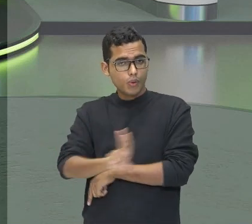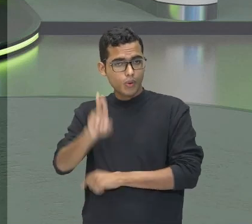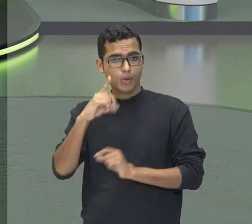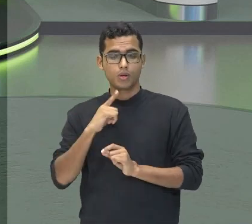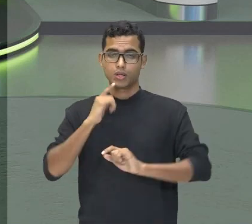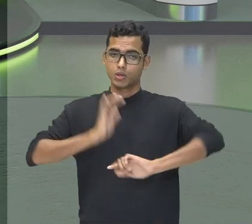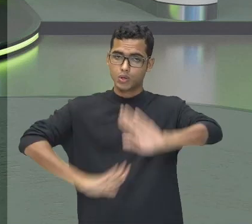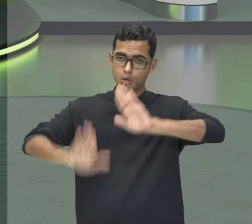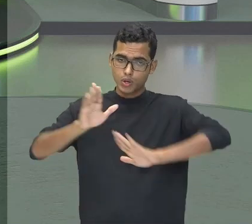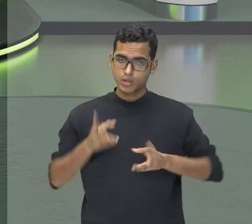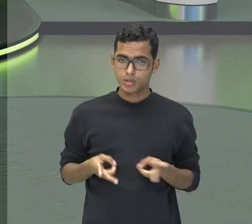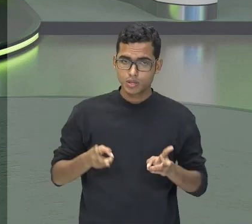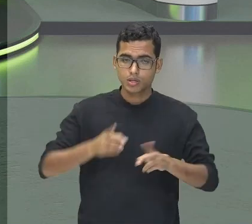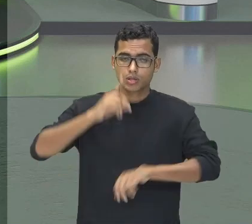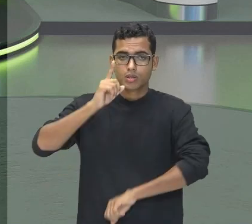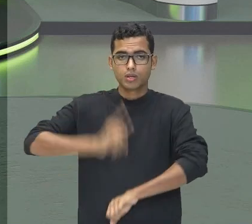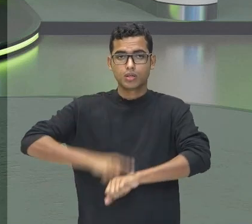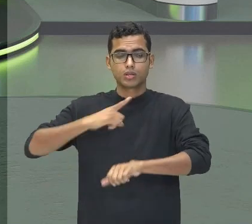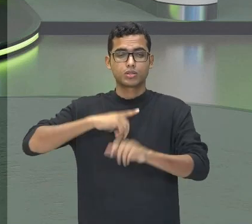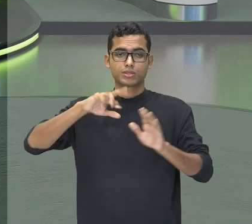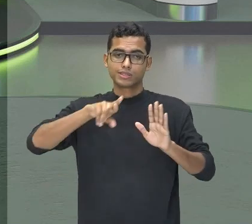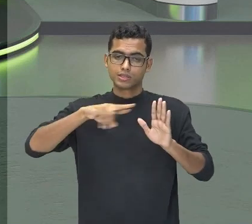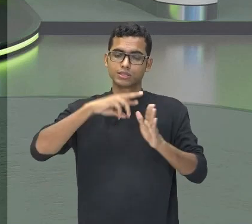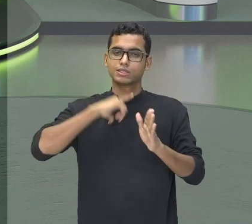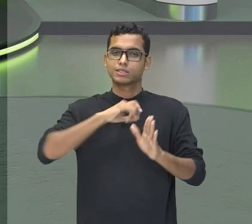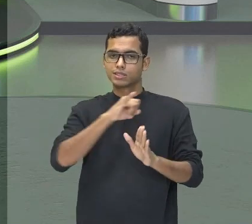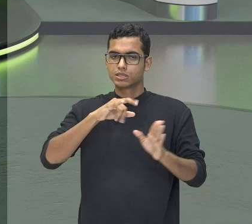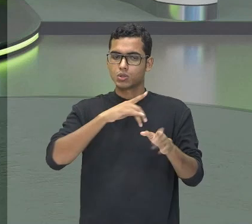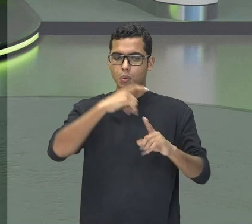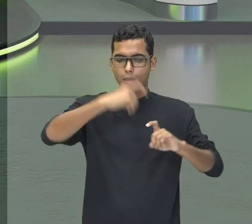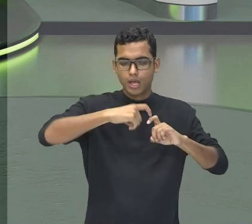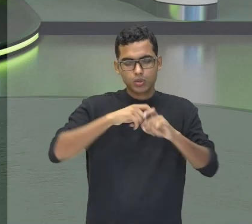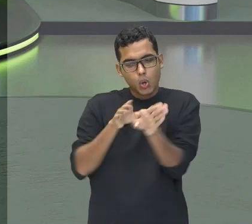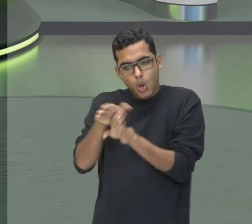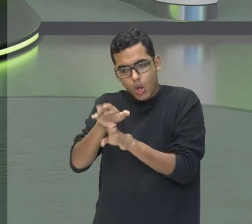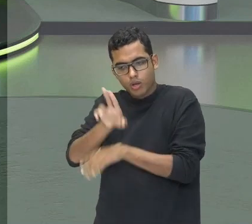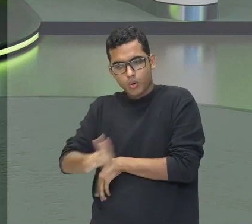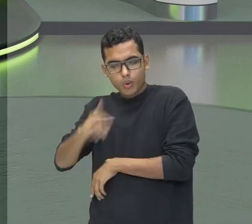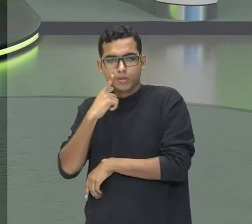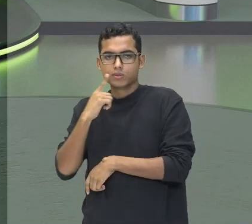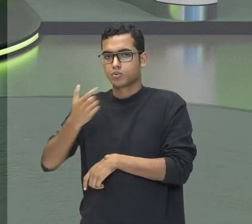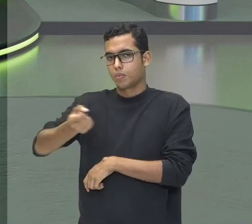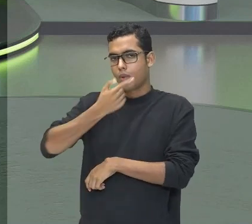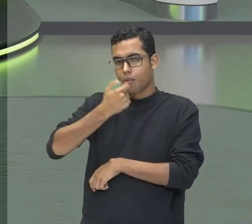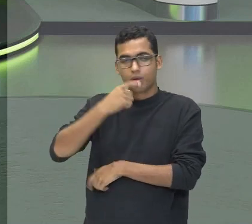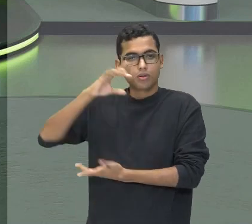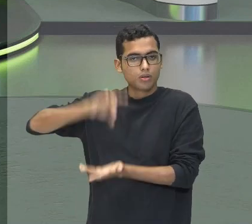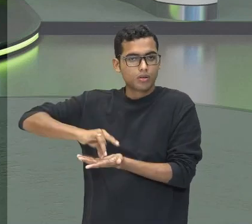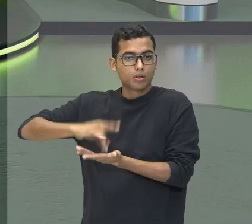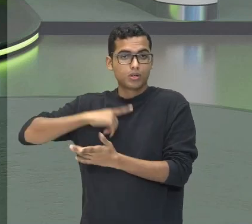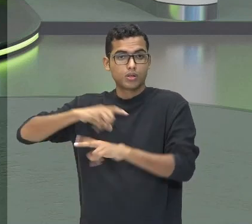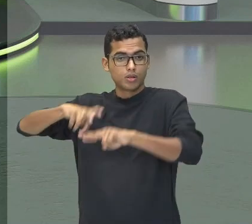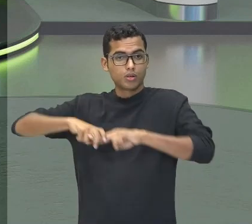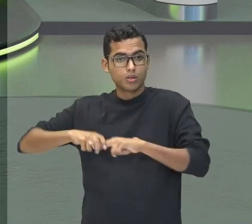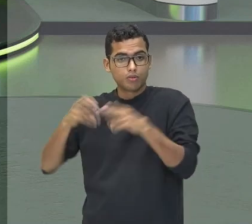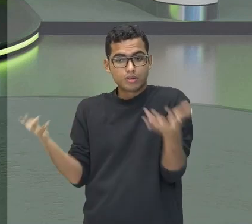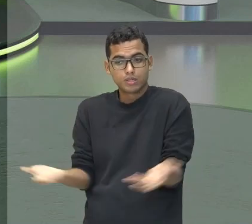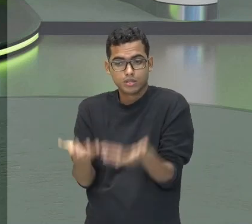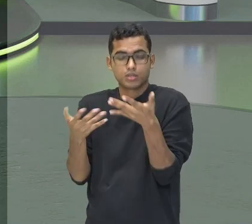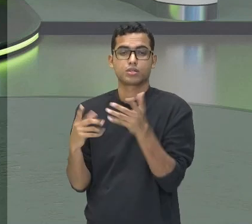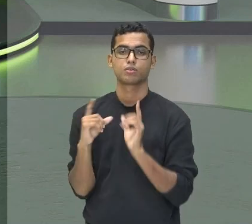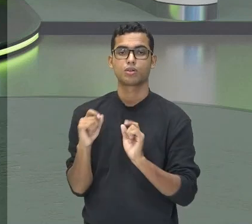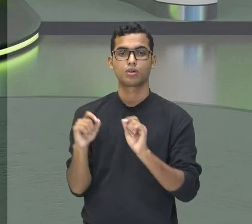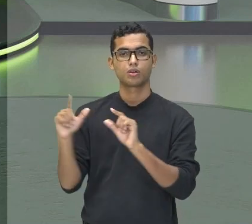muito cuidado, apenas com receita médica, tá? Porque ele vai reduzir, né, a quantidade de acidez